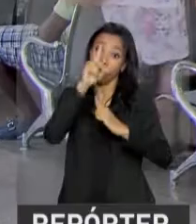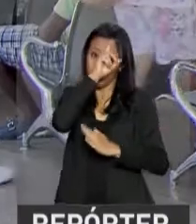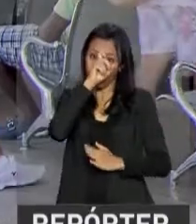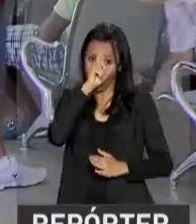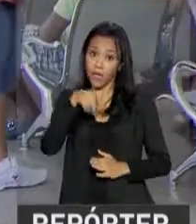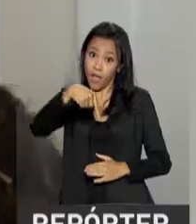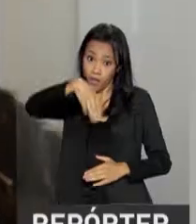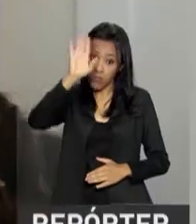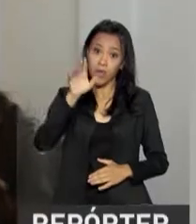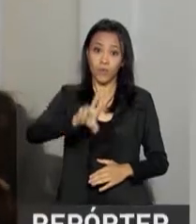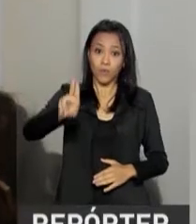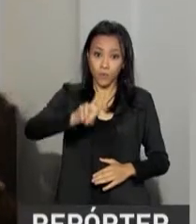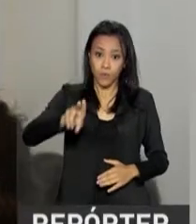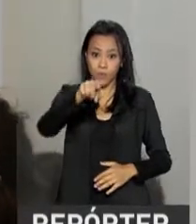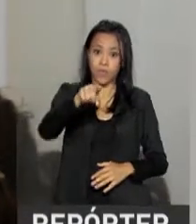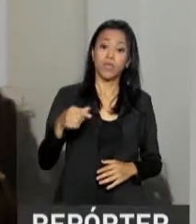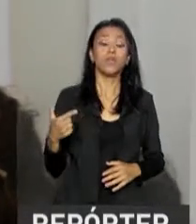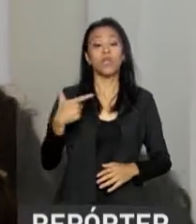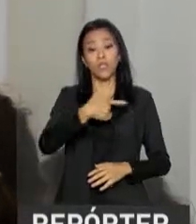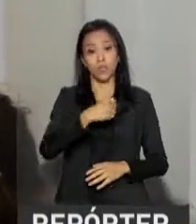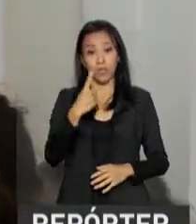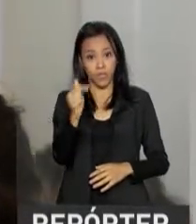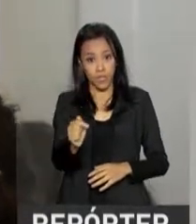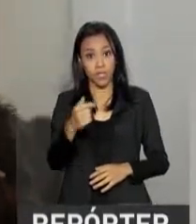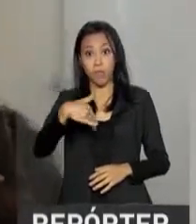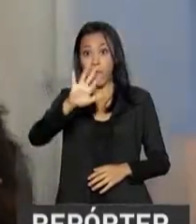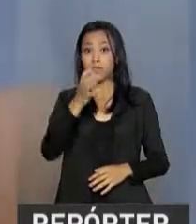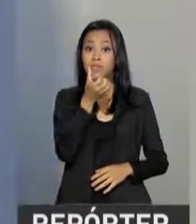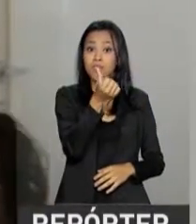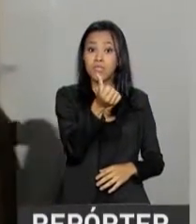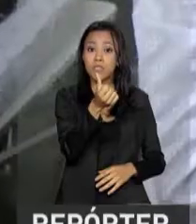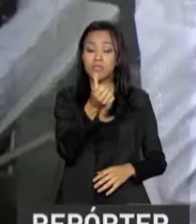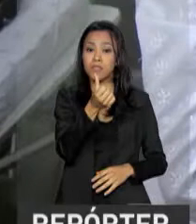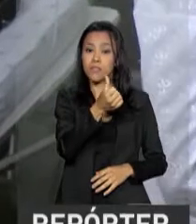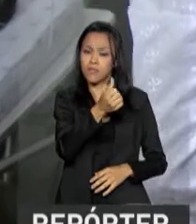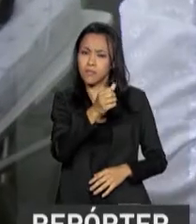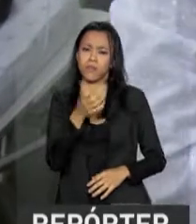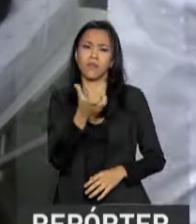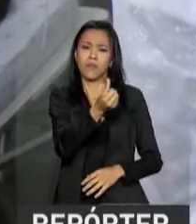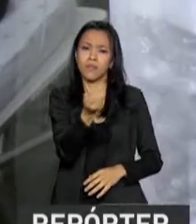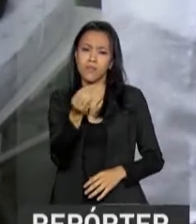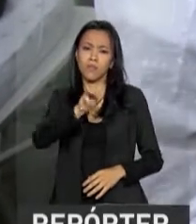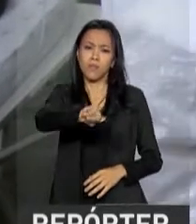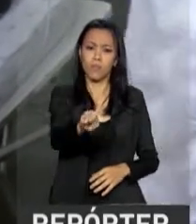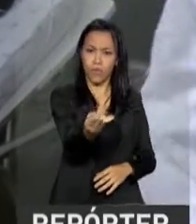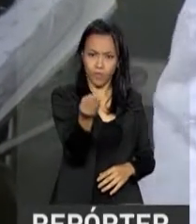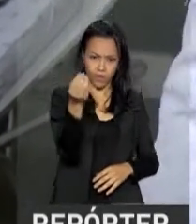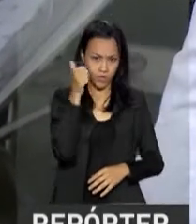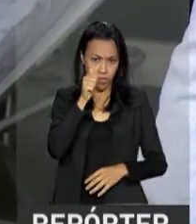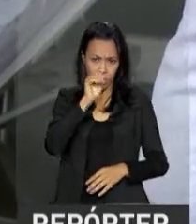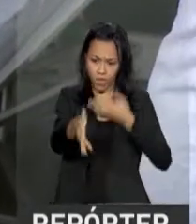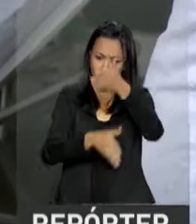do sus em 2017 foram mais de 600 milhões de atendimentos e para ampliar o acesso delas à